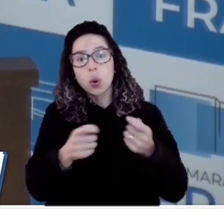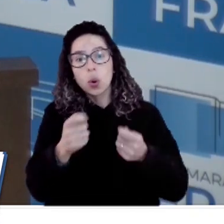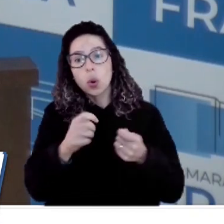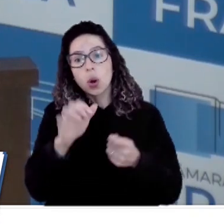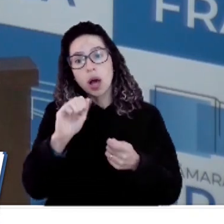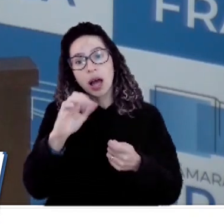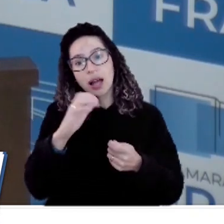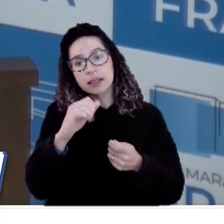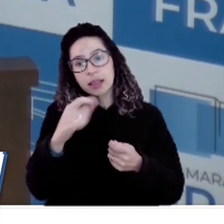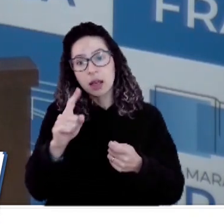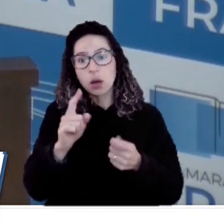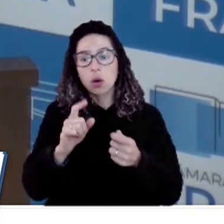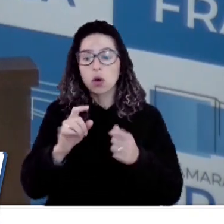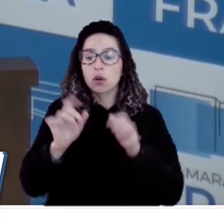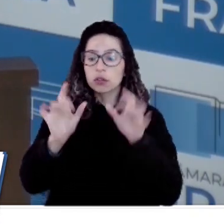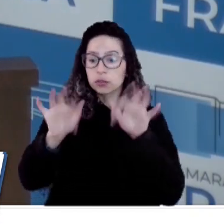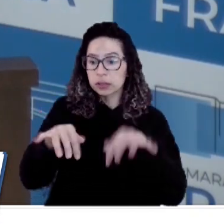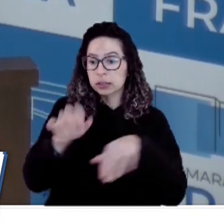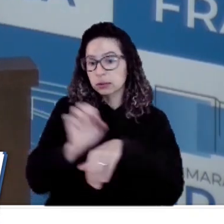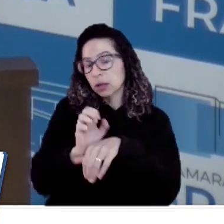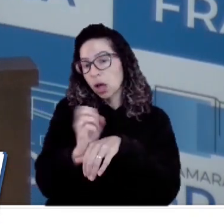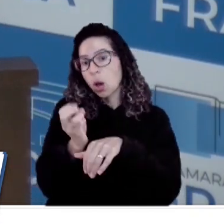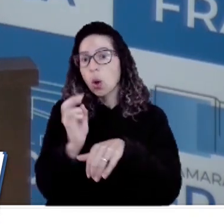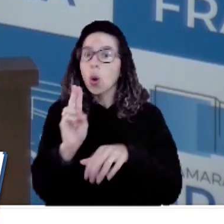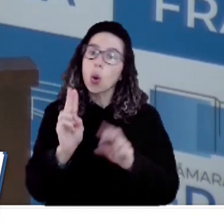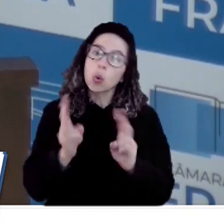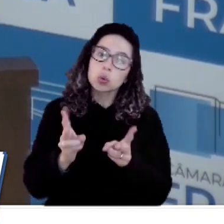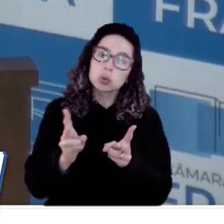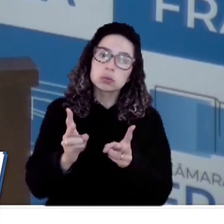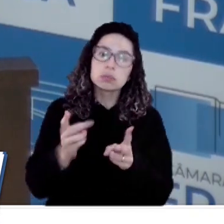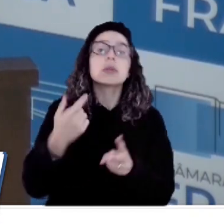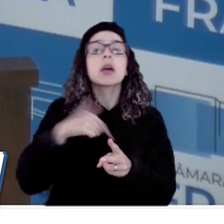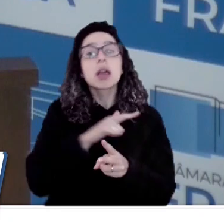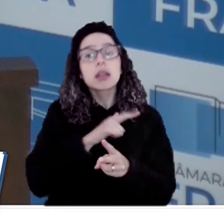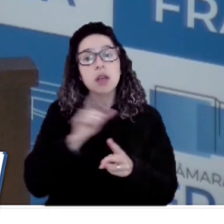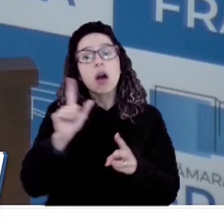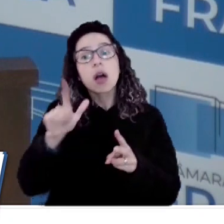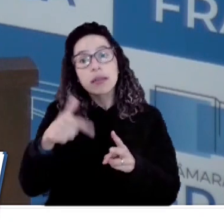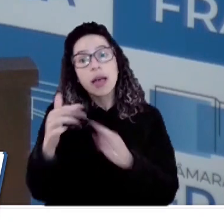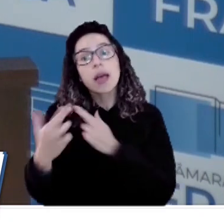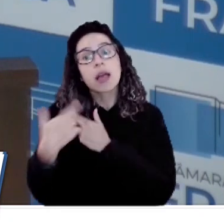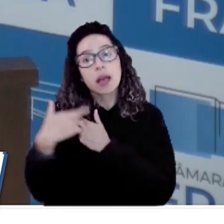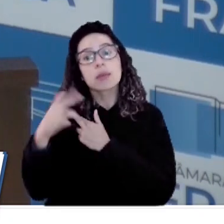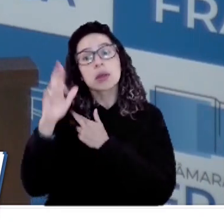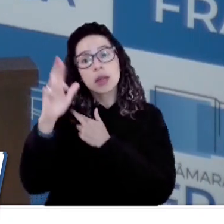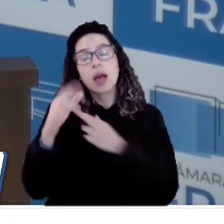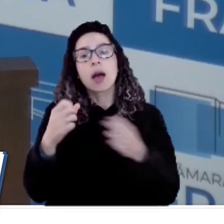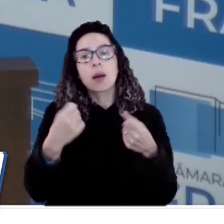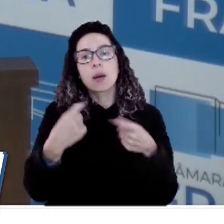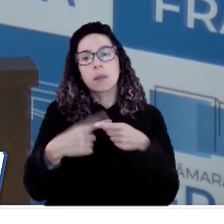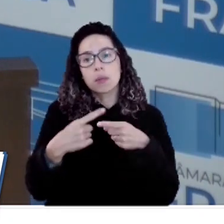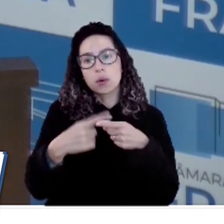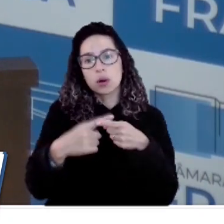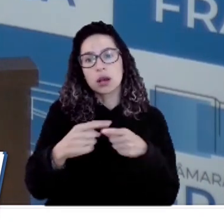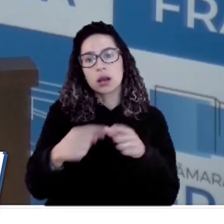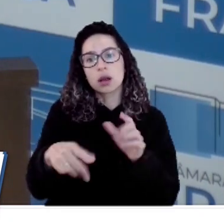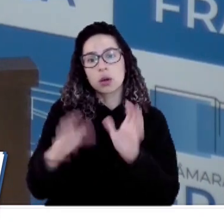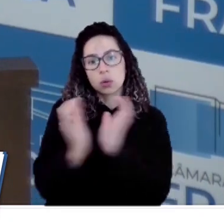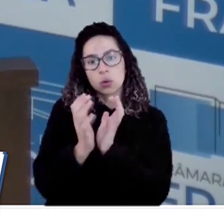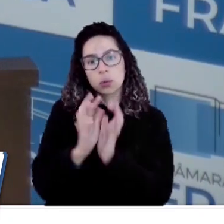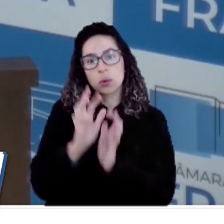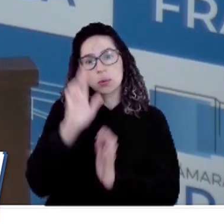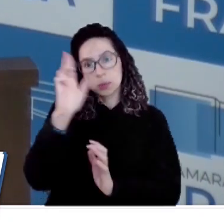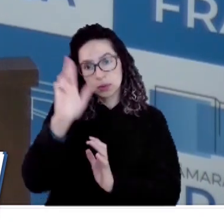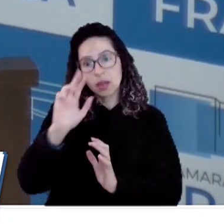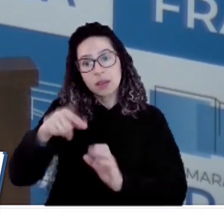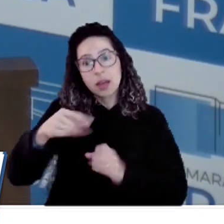Estado ou não. E nós somos parte, porque o poder concedente do saneamento é o município de